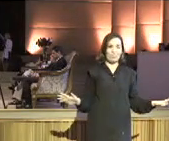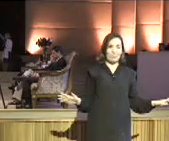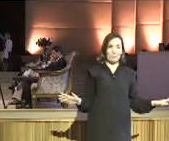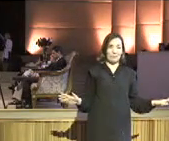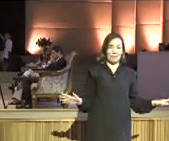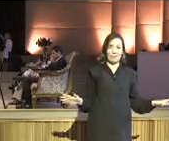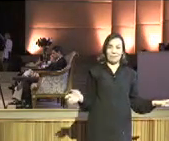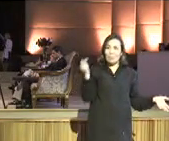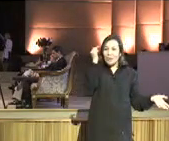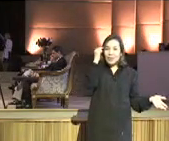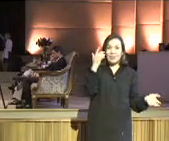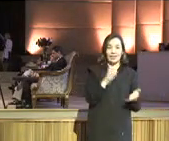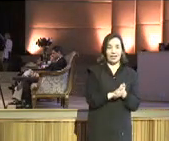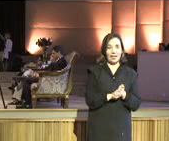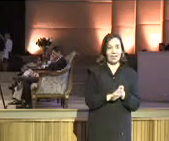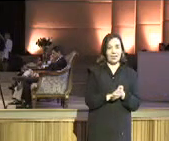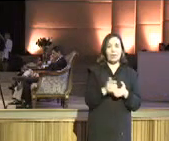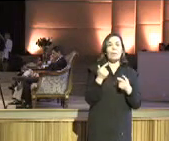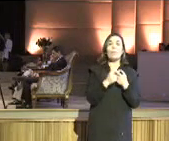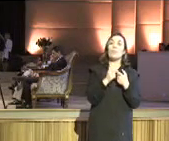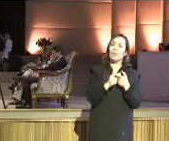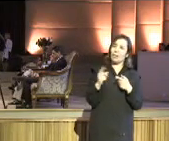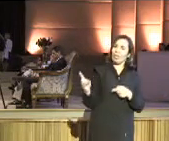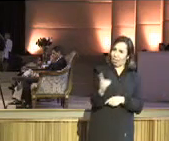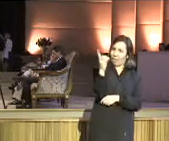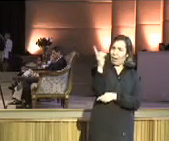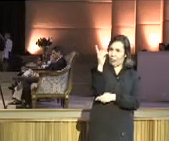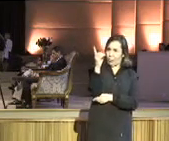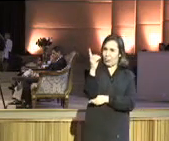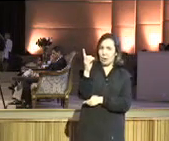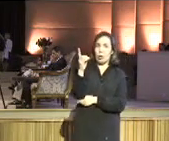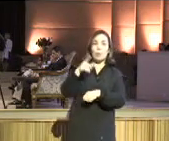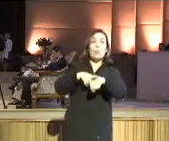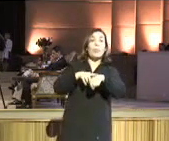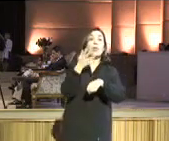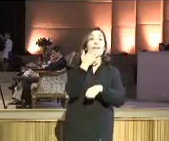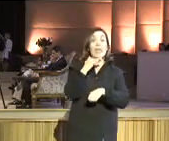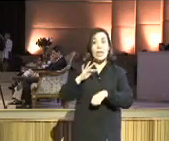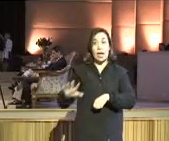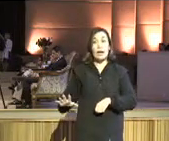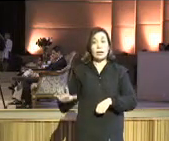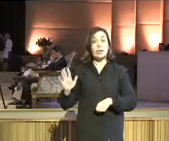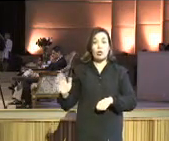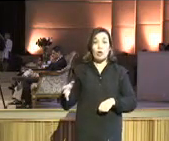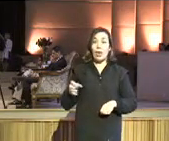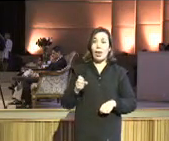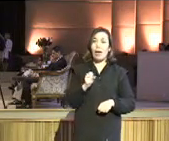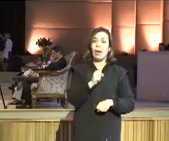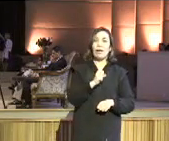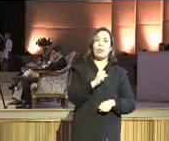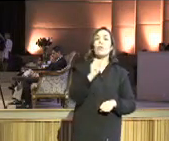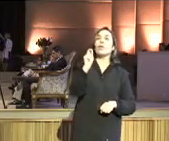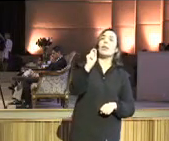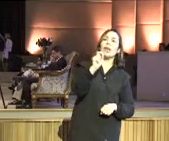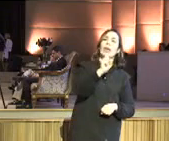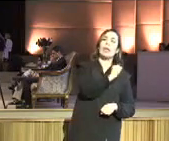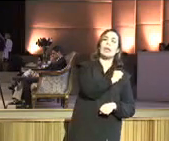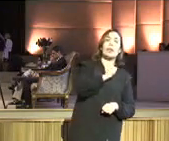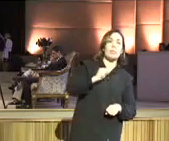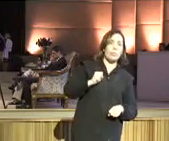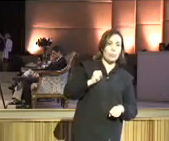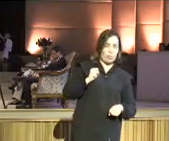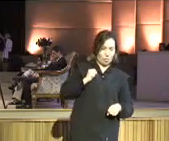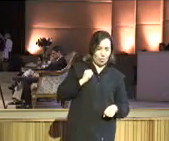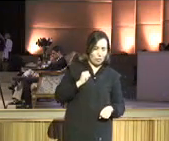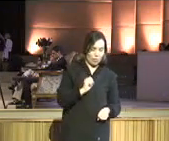criança, ainda quando adolescente, ele foi ungido pelo Senhor para ser rei. Demorou tanto tempo para chegar